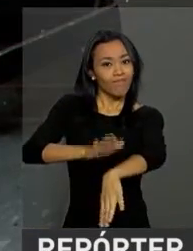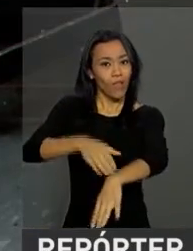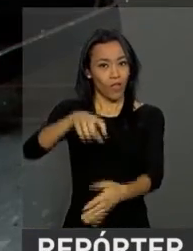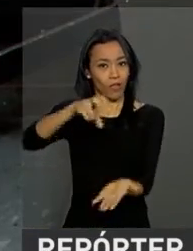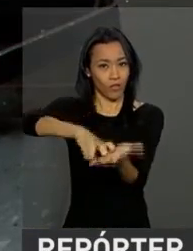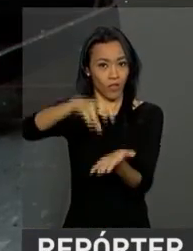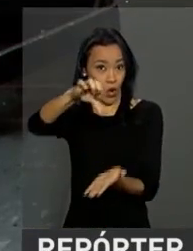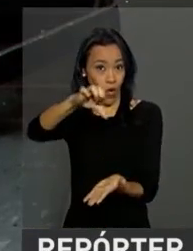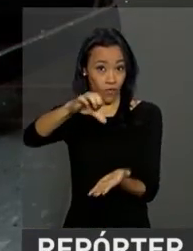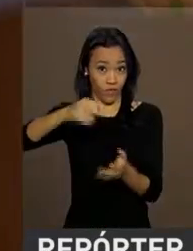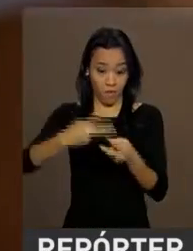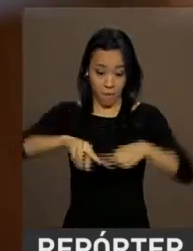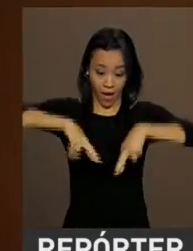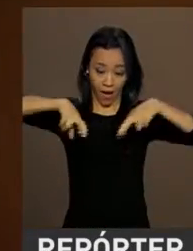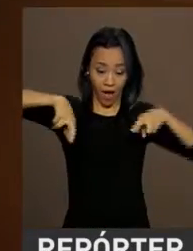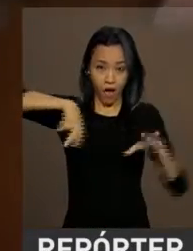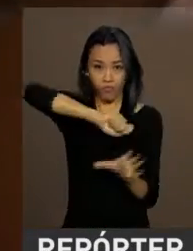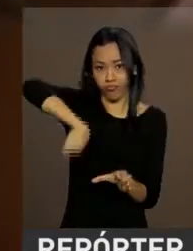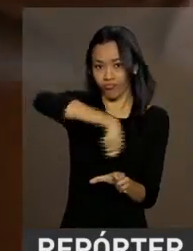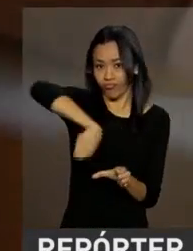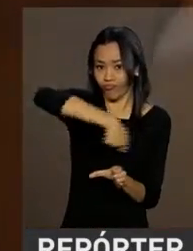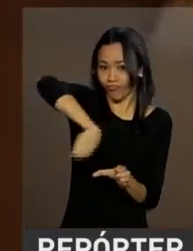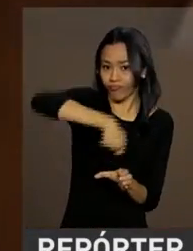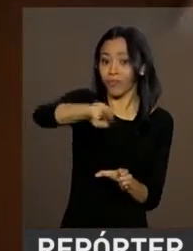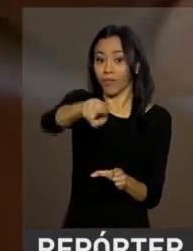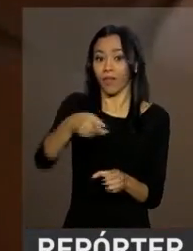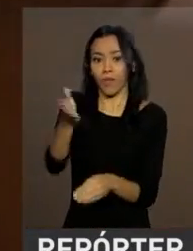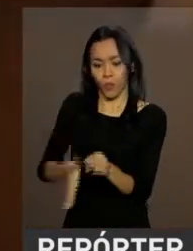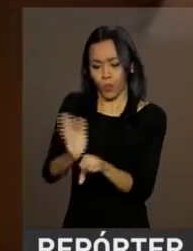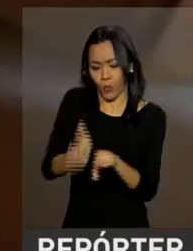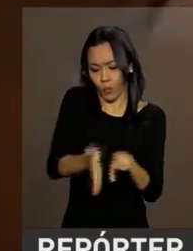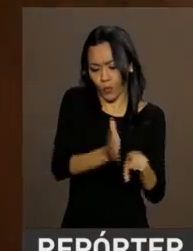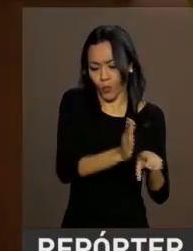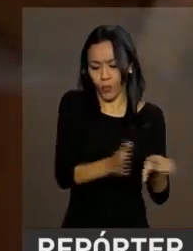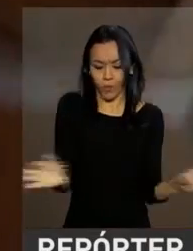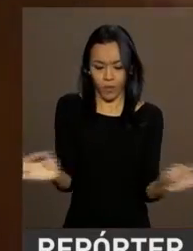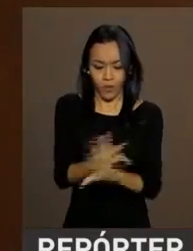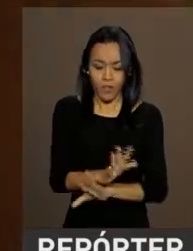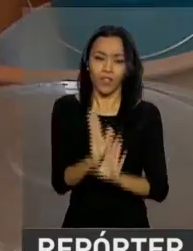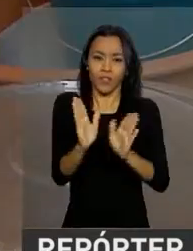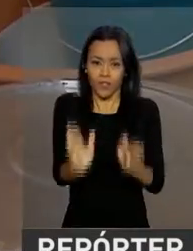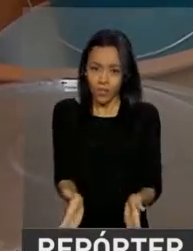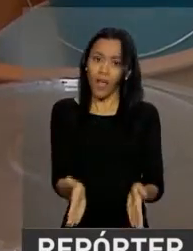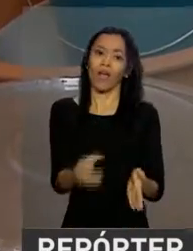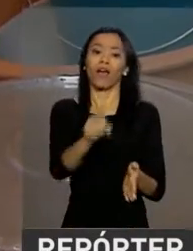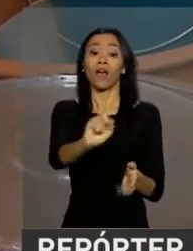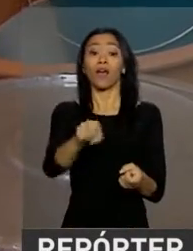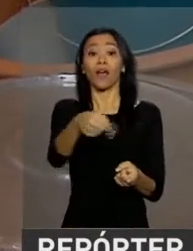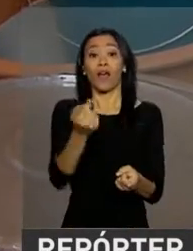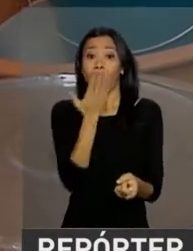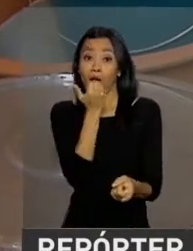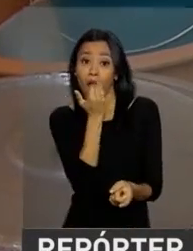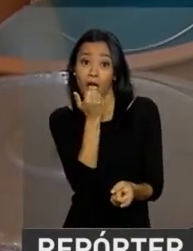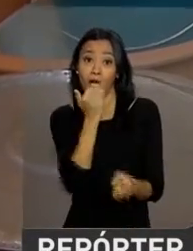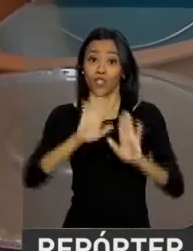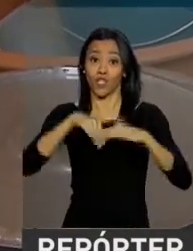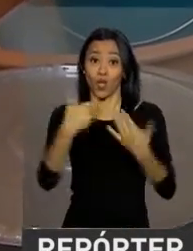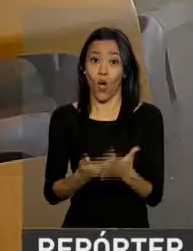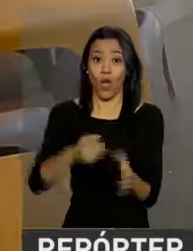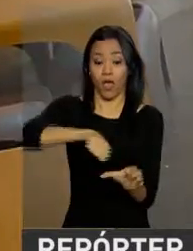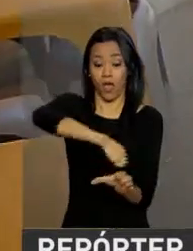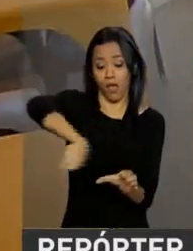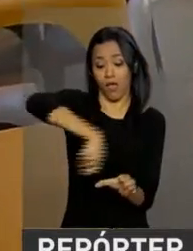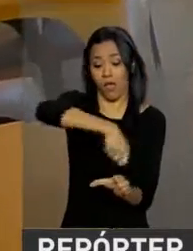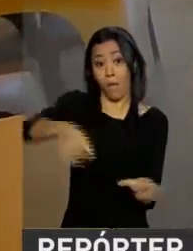o macarrão já está no fogo o manjericão colhidos na horta da escola já está sendo cortado a merenda escolar está quase